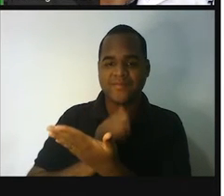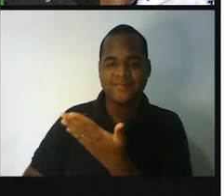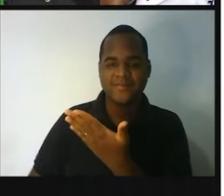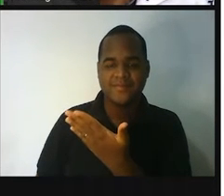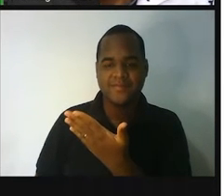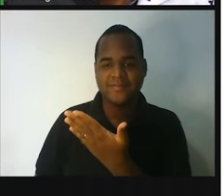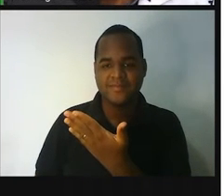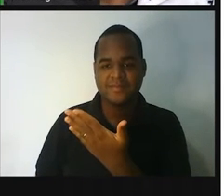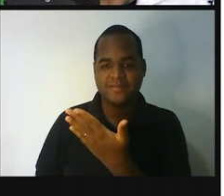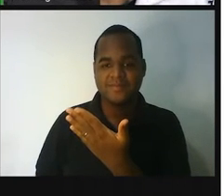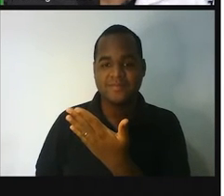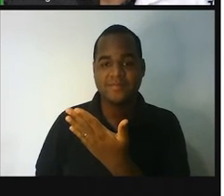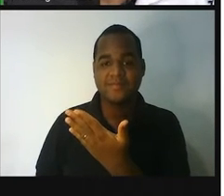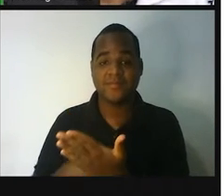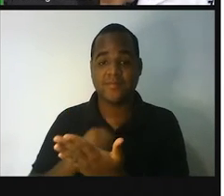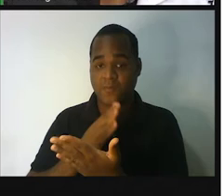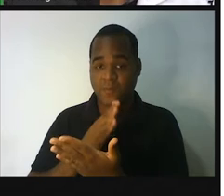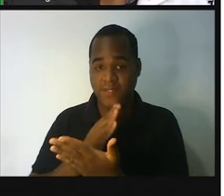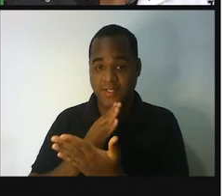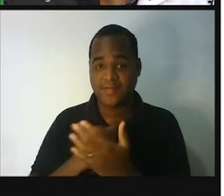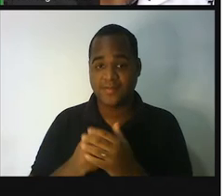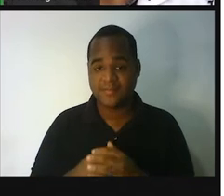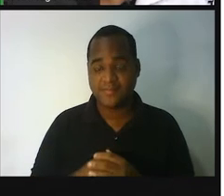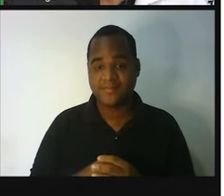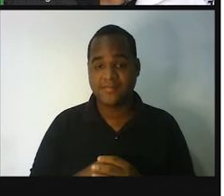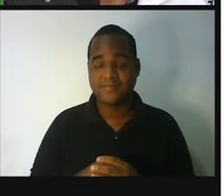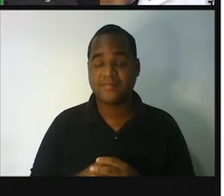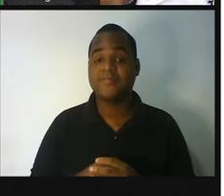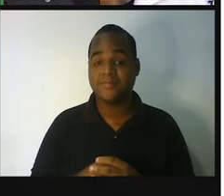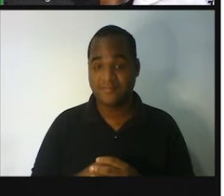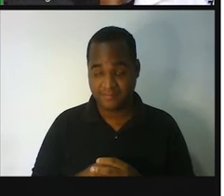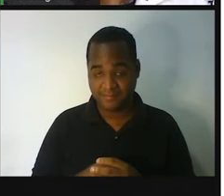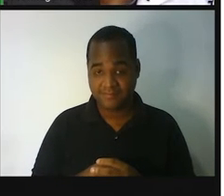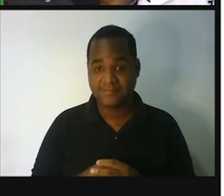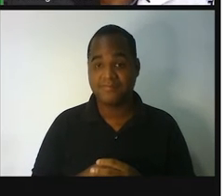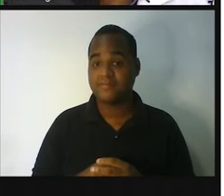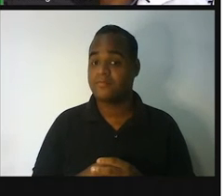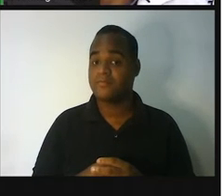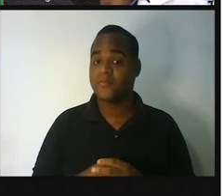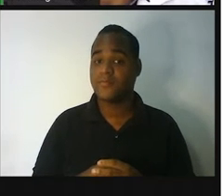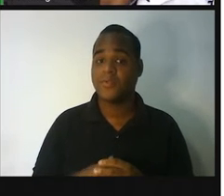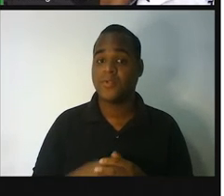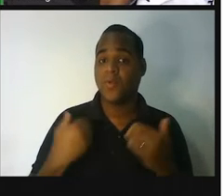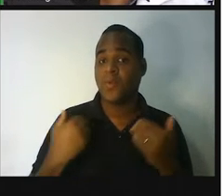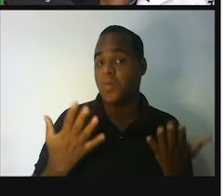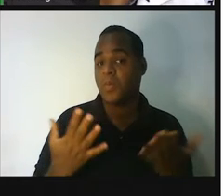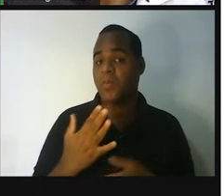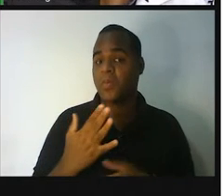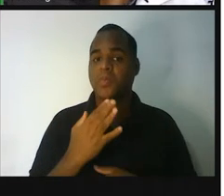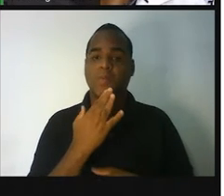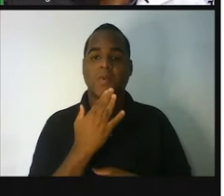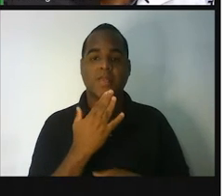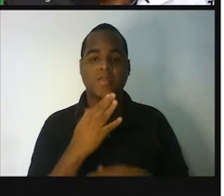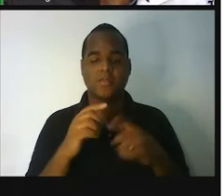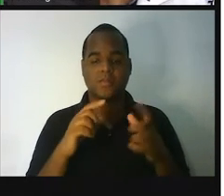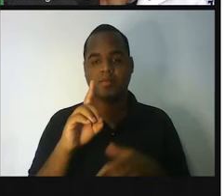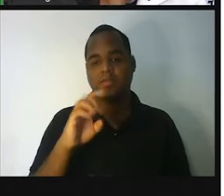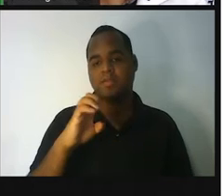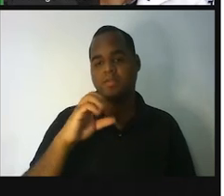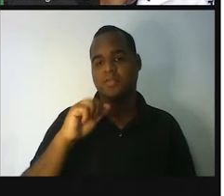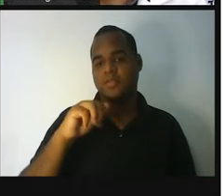grifadas em vermelho Será que você conhece o olho ou será que você conhece de câmera